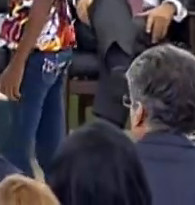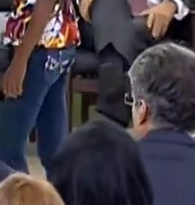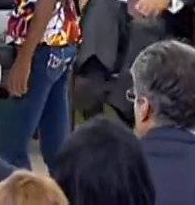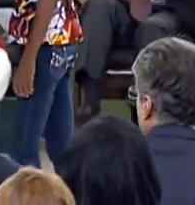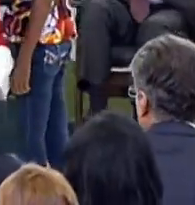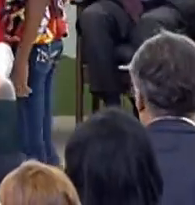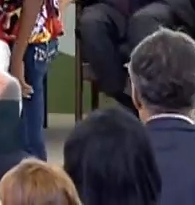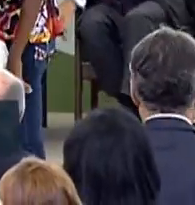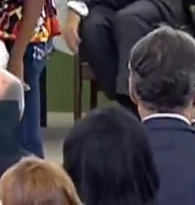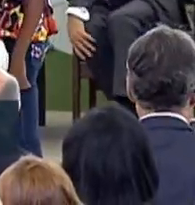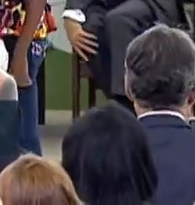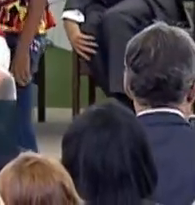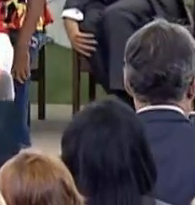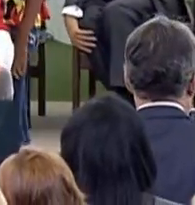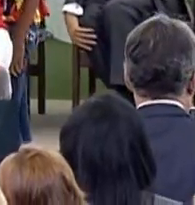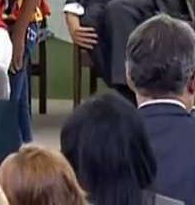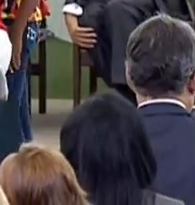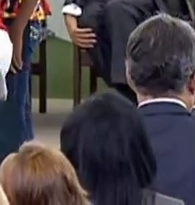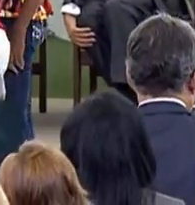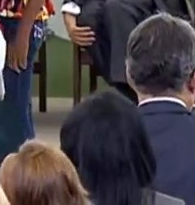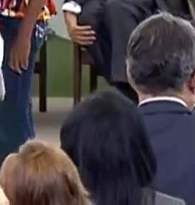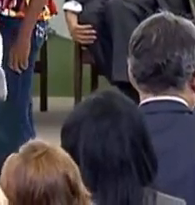E aí